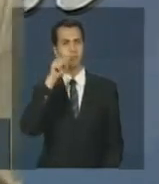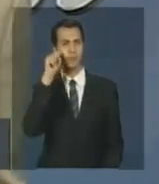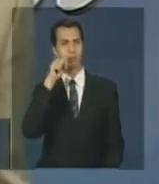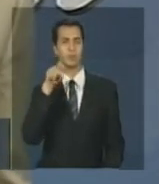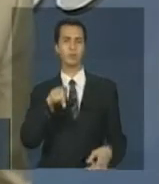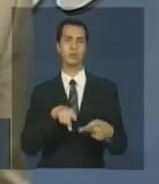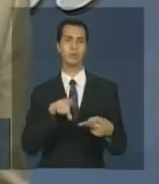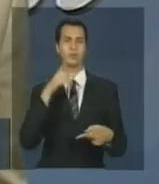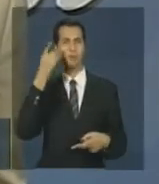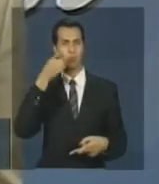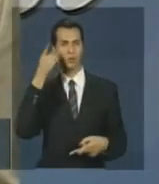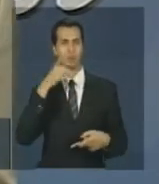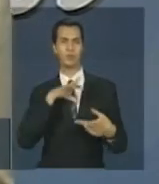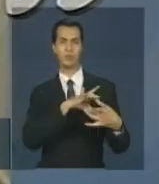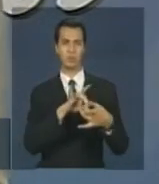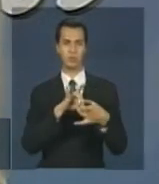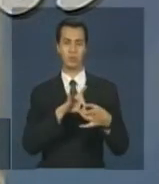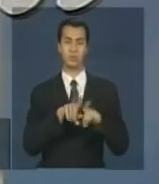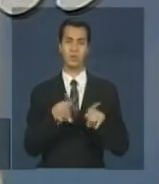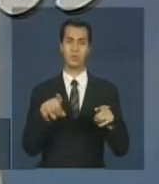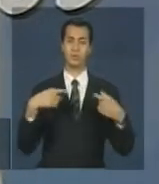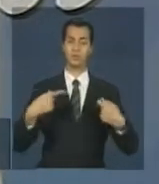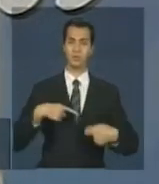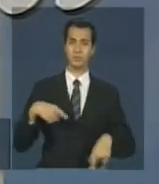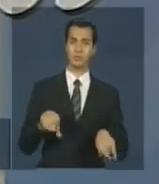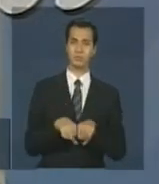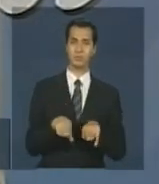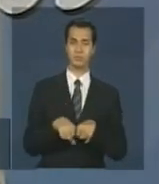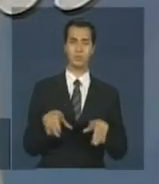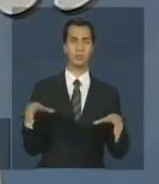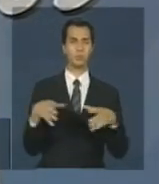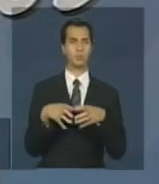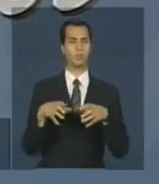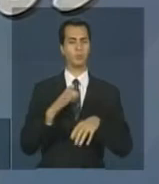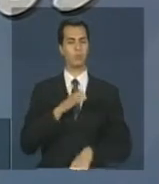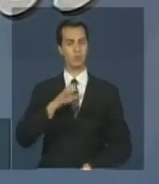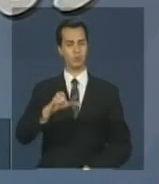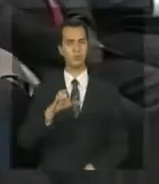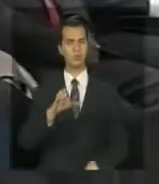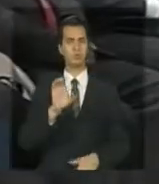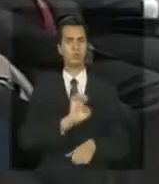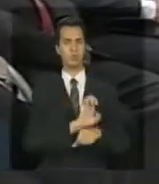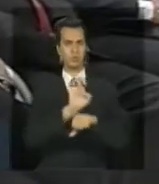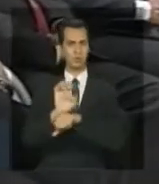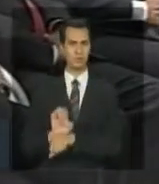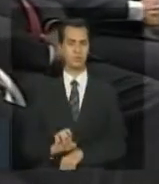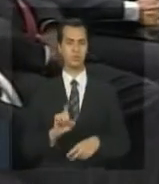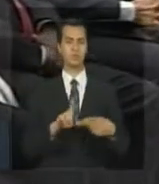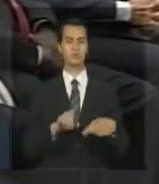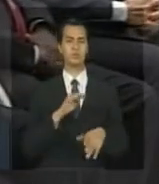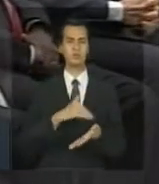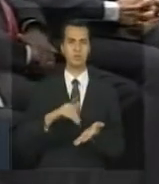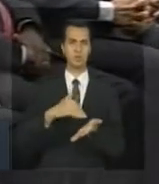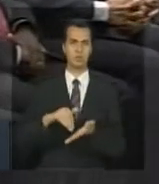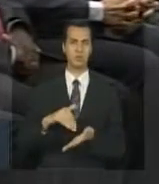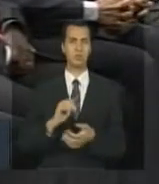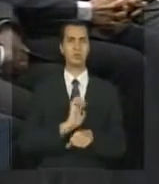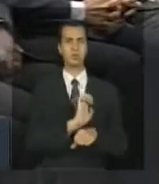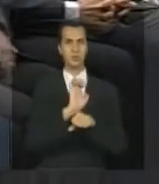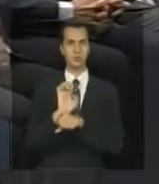também de nunca avançaríamos tanto se não tivéssemos os técnicos e coordenadores estaduais e secretários estaduais